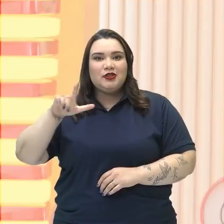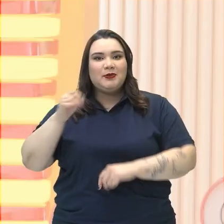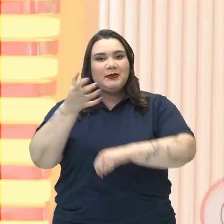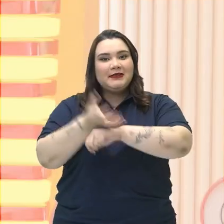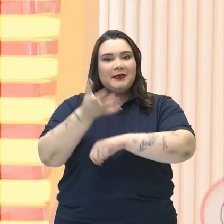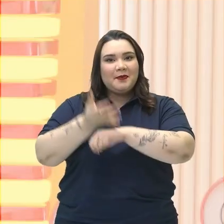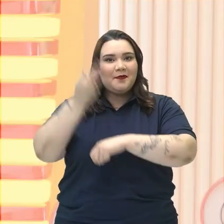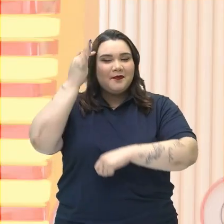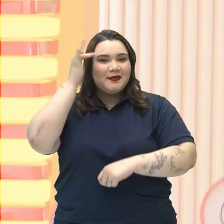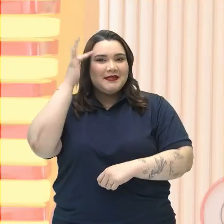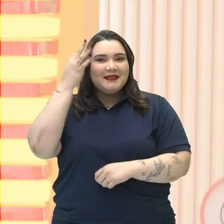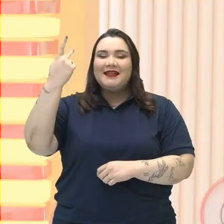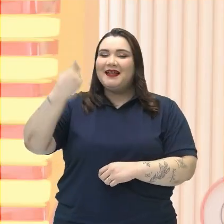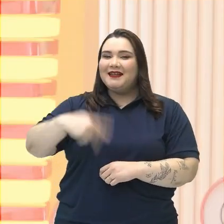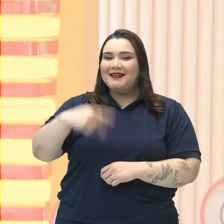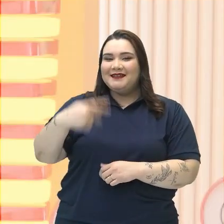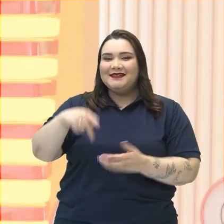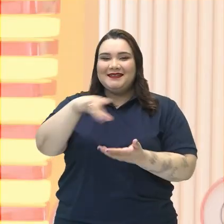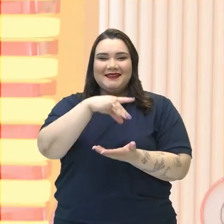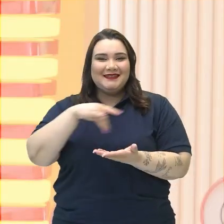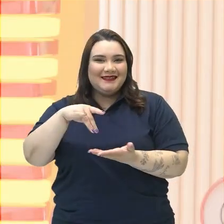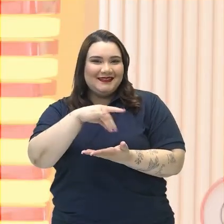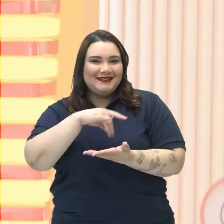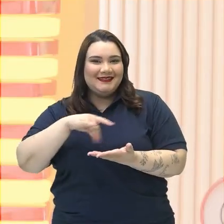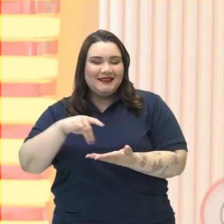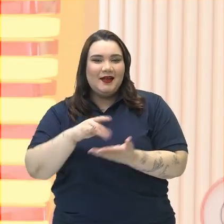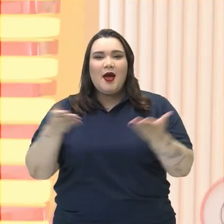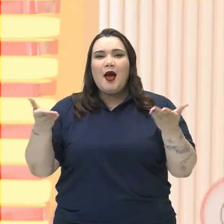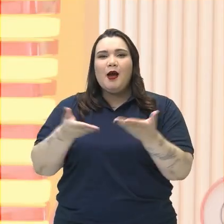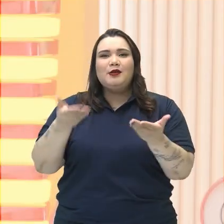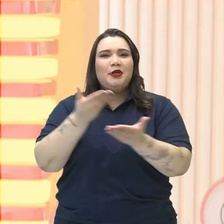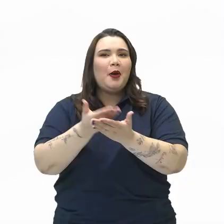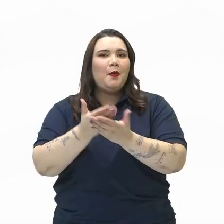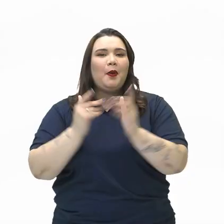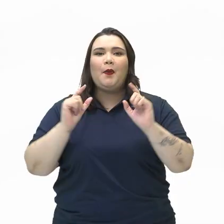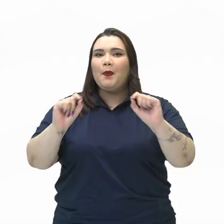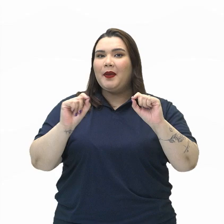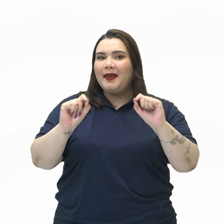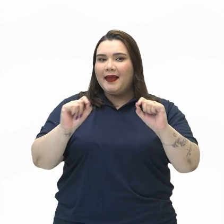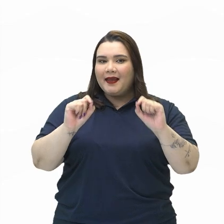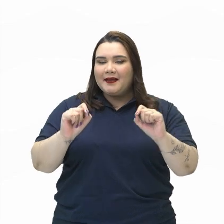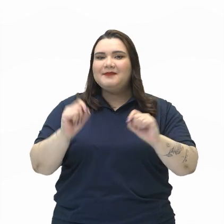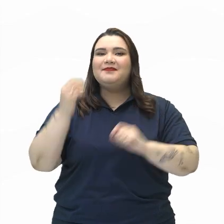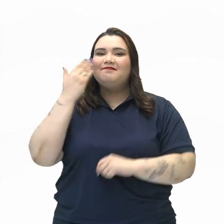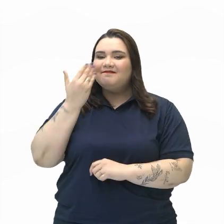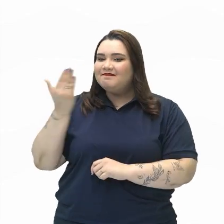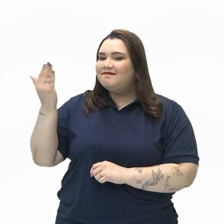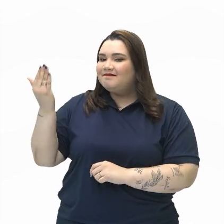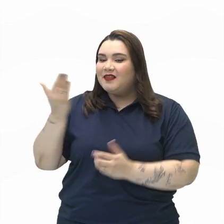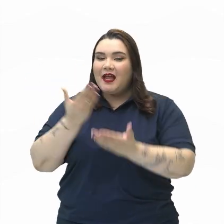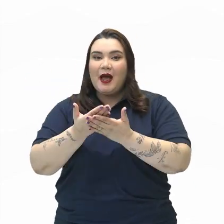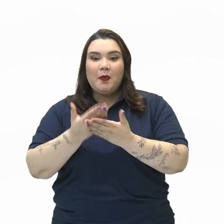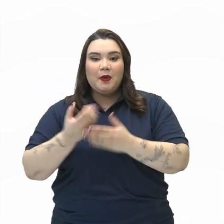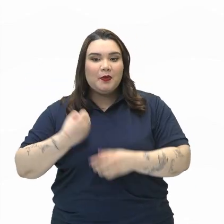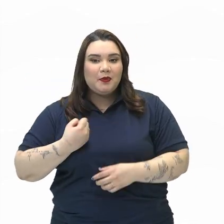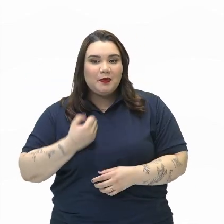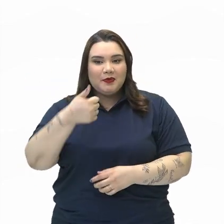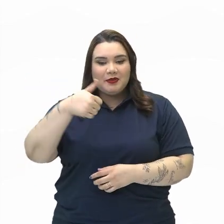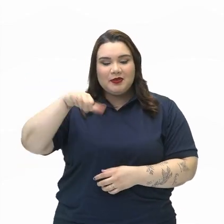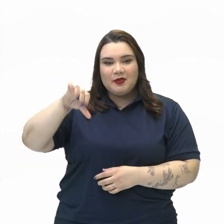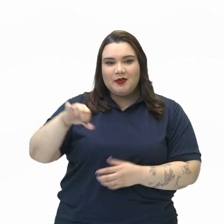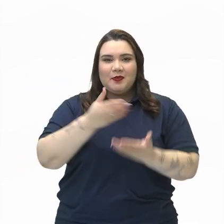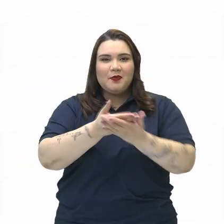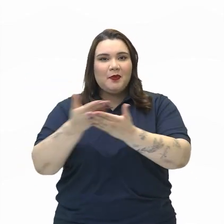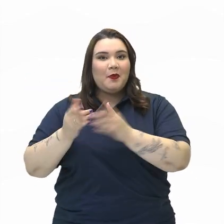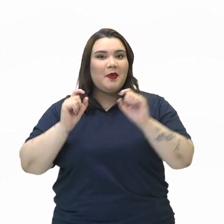Filosofia, do Centro de Mídias do Amazonas. Vamos ver o que vai acontecer nessa aula? É a nossa aula de número 19, aula